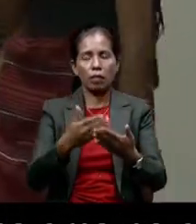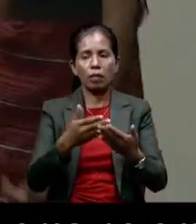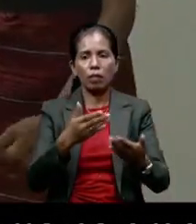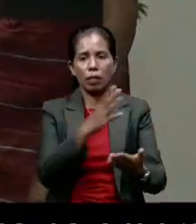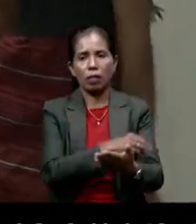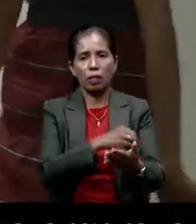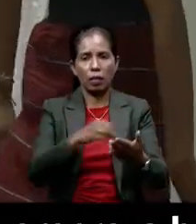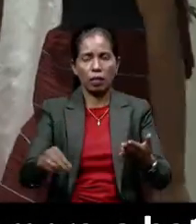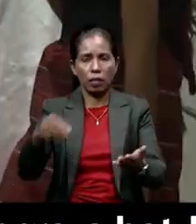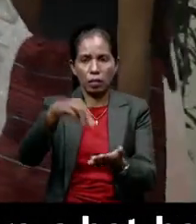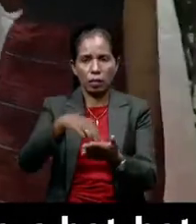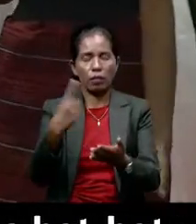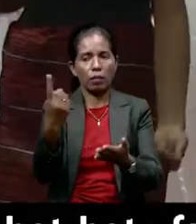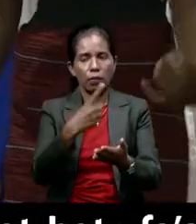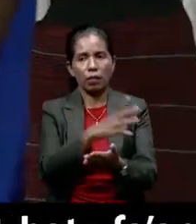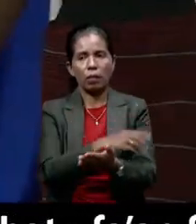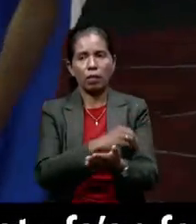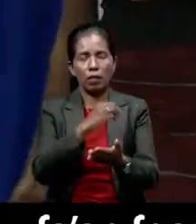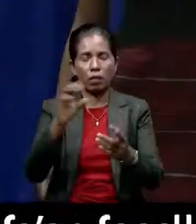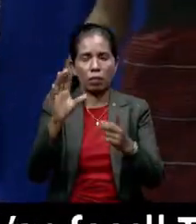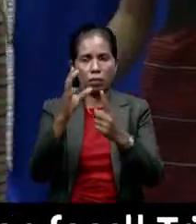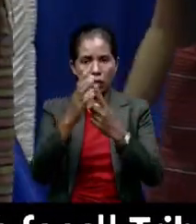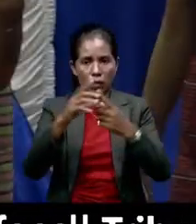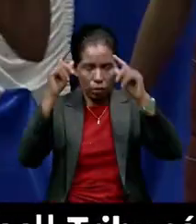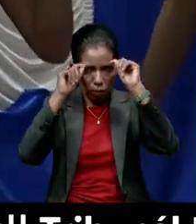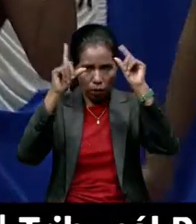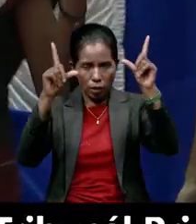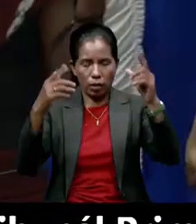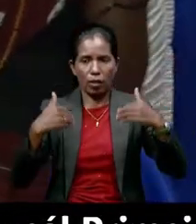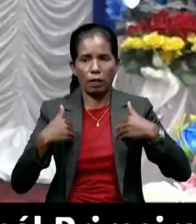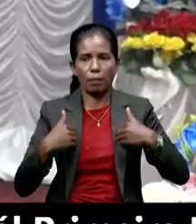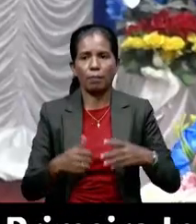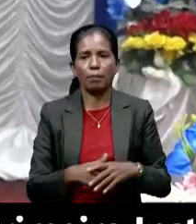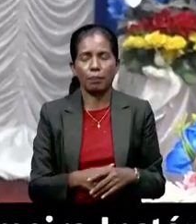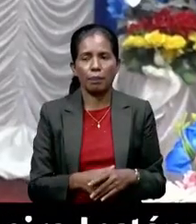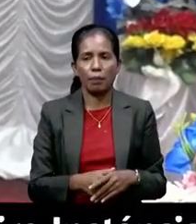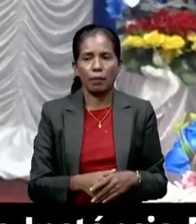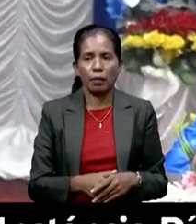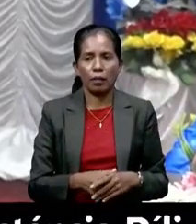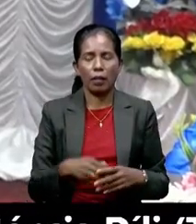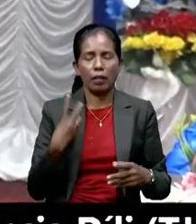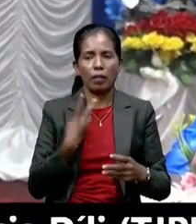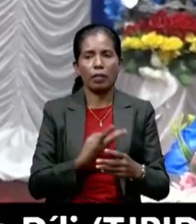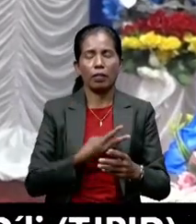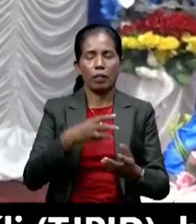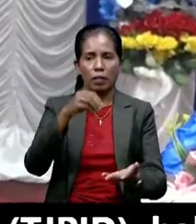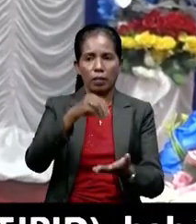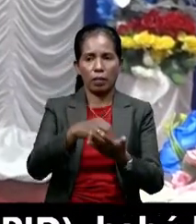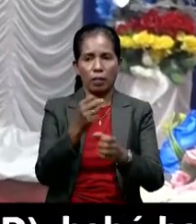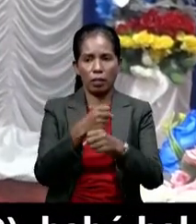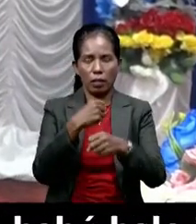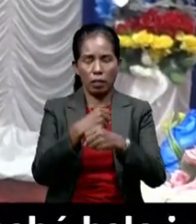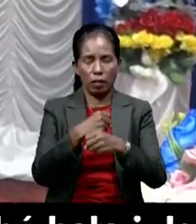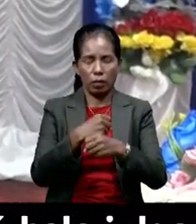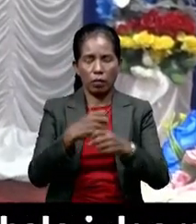nune preserva na fatin patrimônio cultural, nebe mak Timor-Leste iha. Claro que ita concentra ia halo Museu